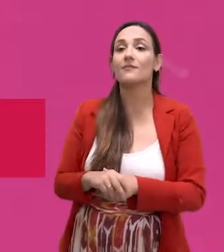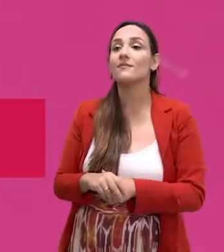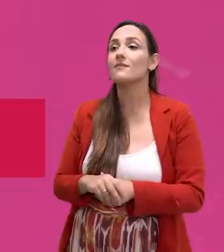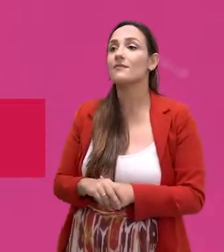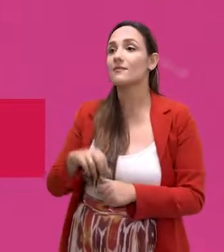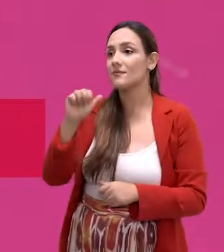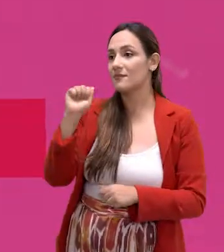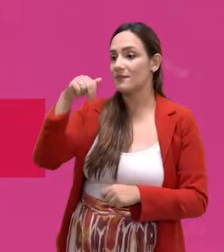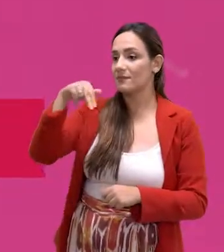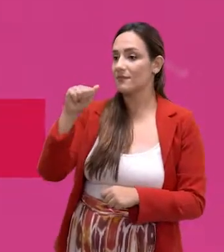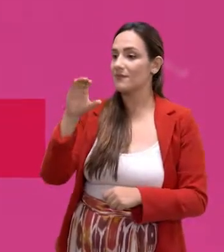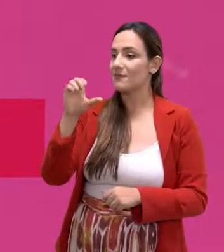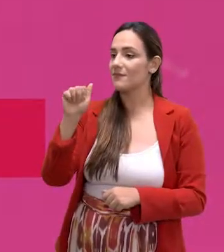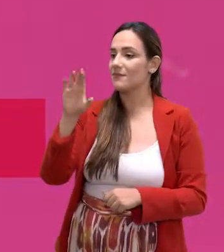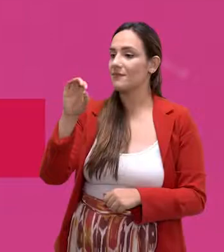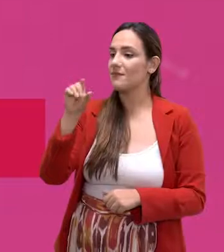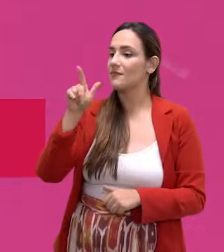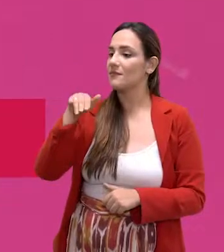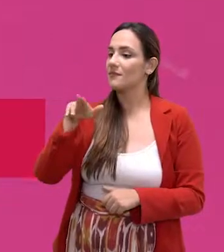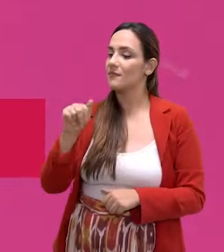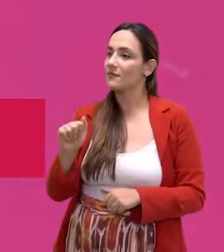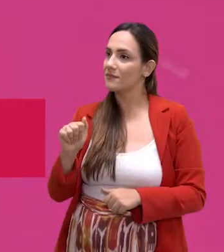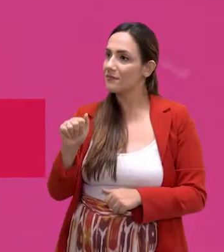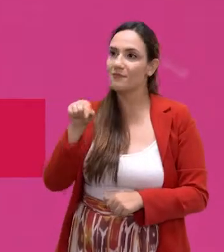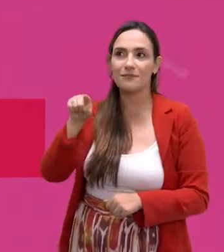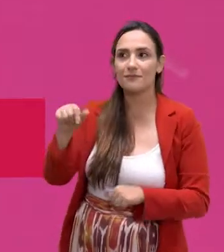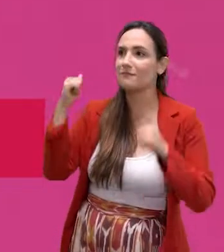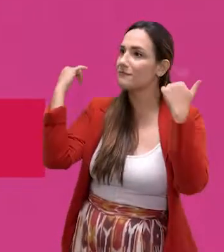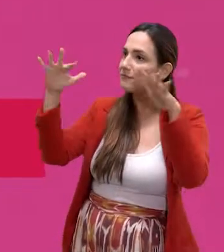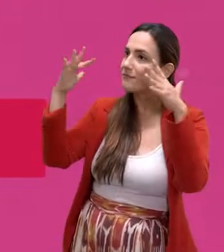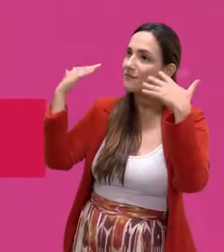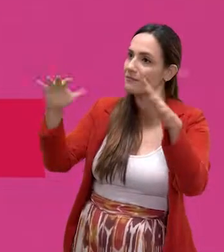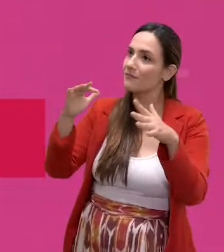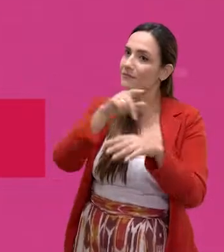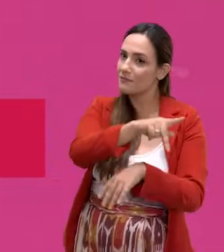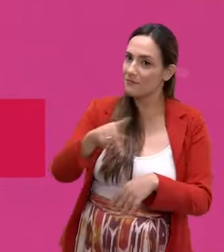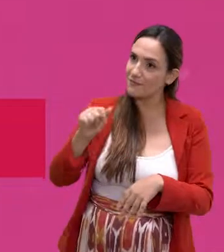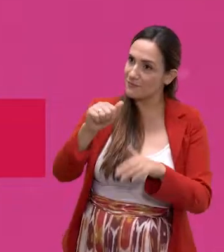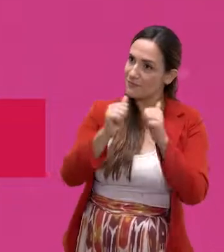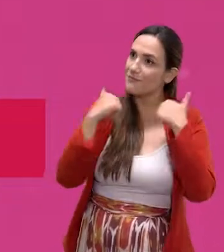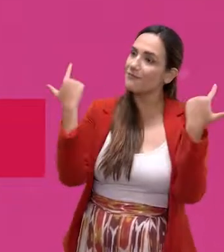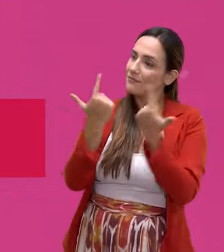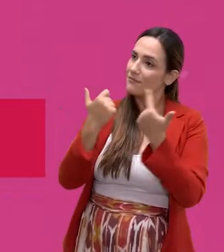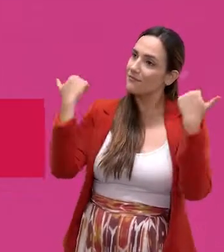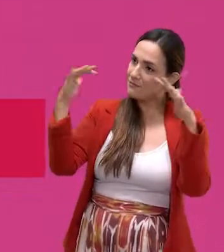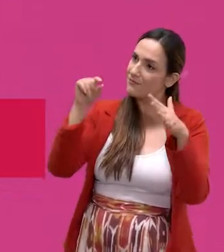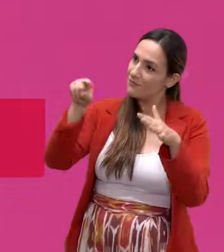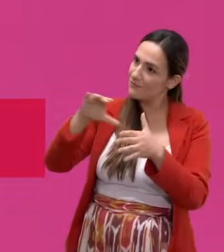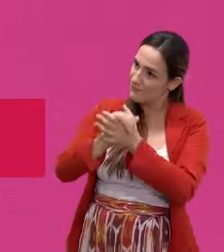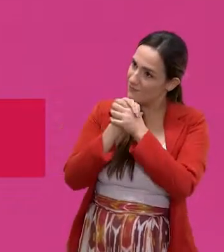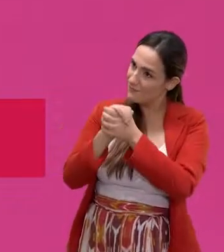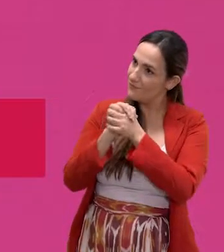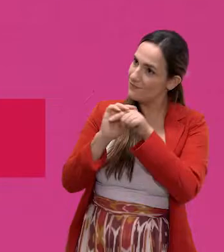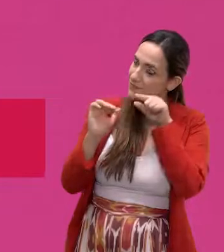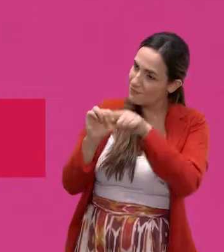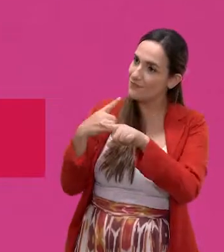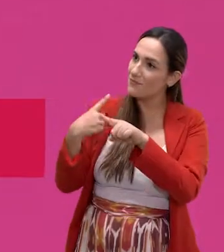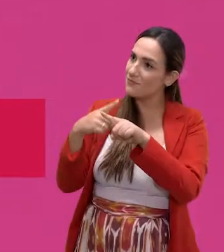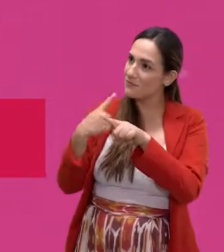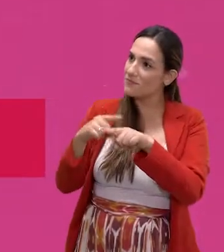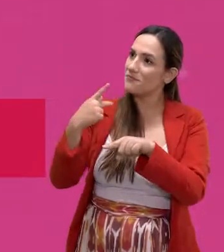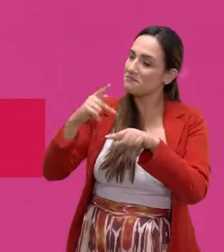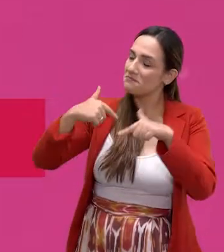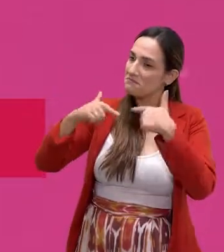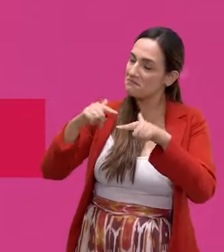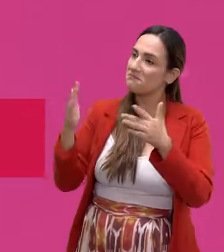Ana Carolina recebendo ali todos os elogios do presidente da Assembleia Legislativa, deputado Paulo Correia, no final ali dos